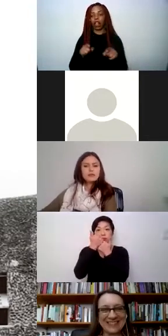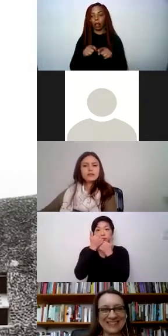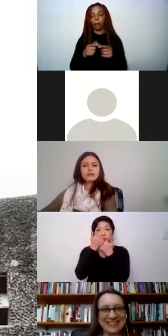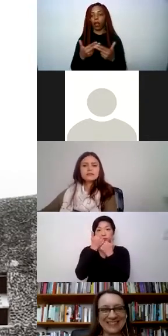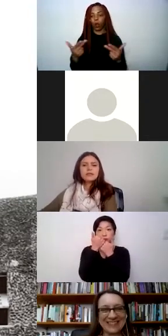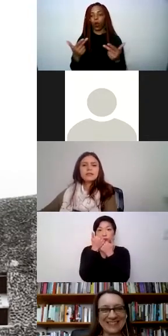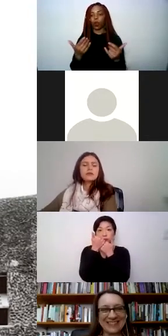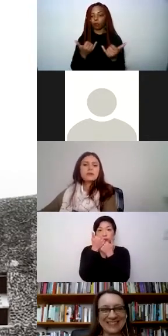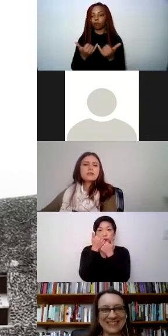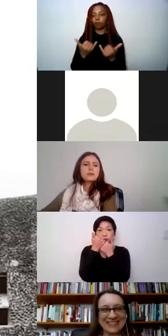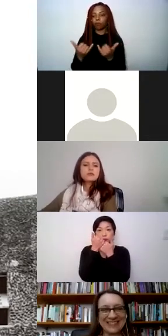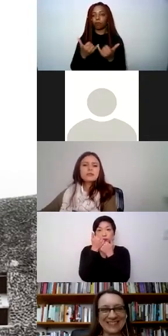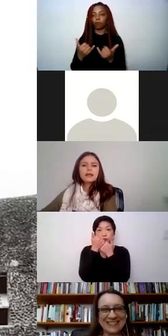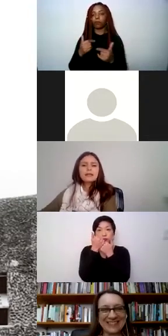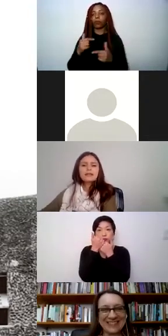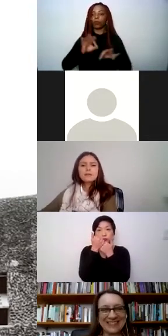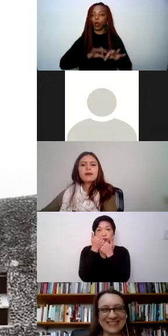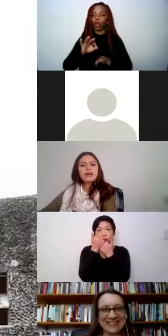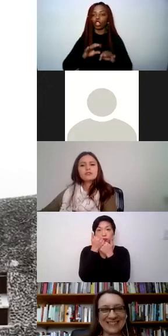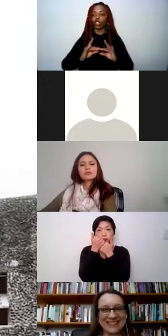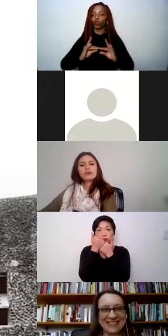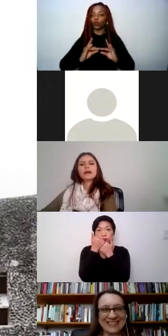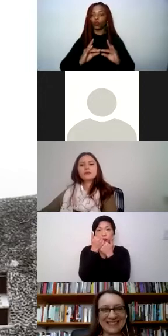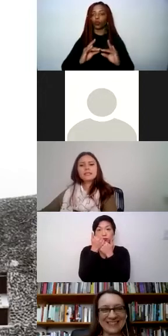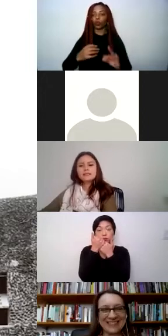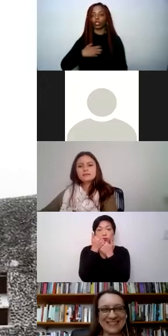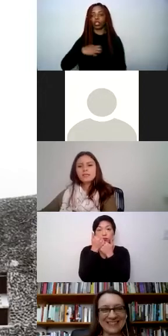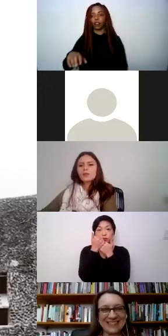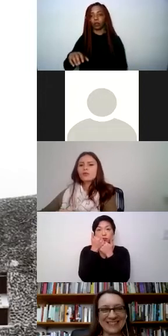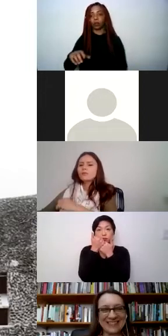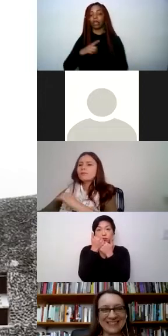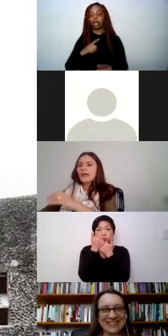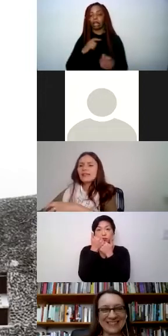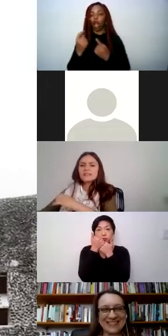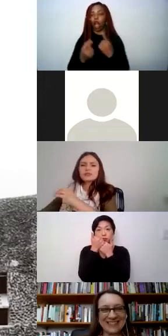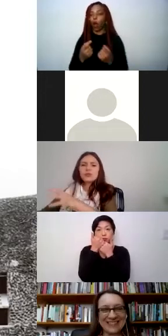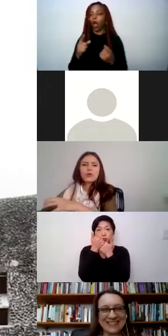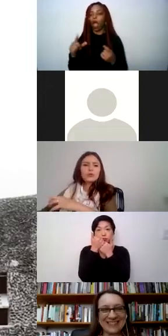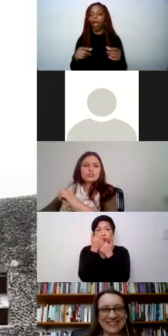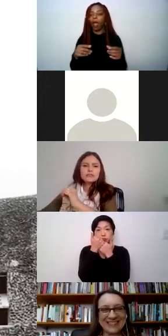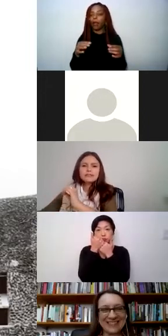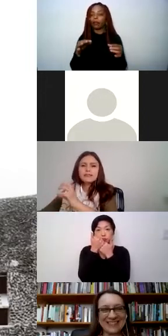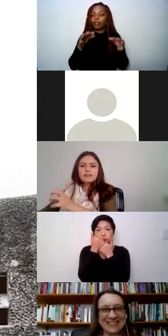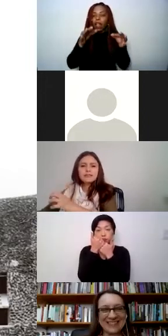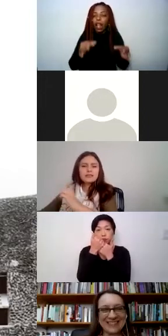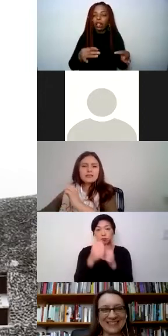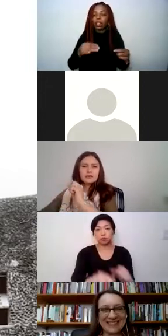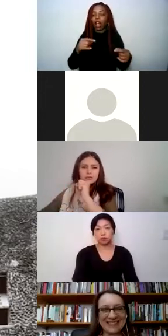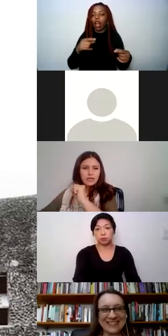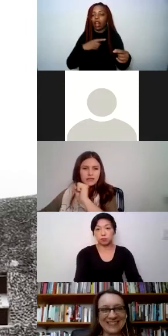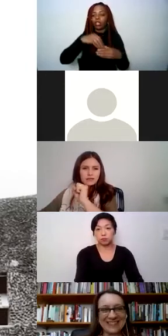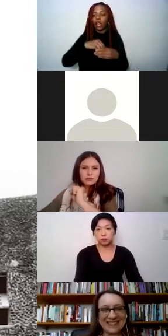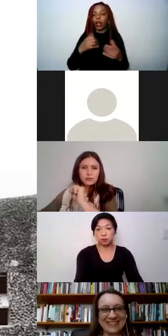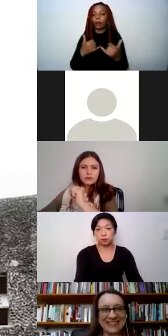em Salvador são obras que possuem caráter mimético ao da ruína com pedras conchas cerâmicas